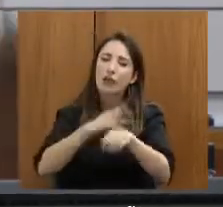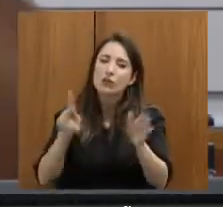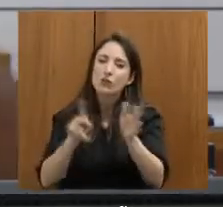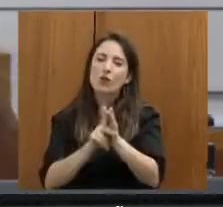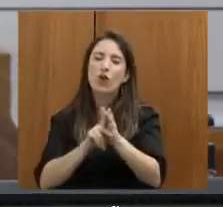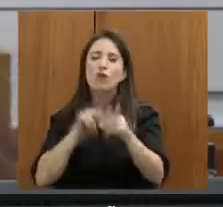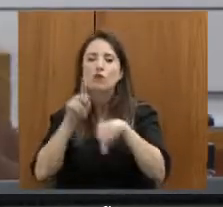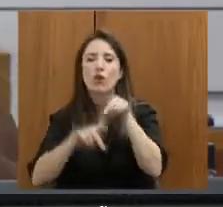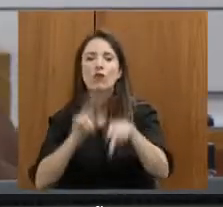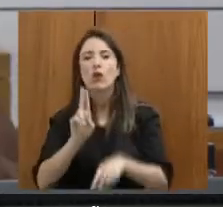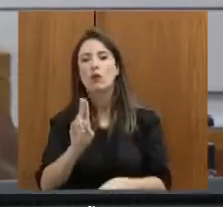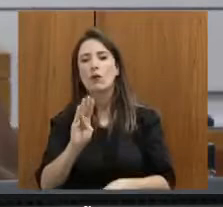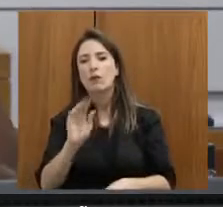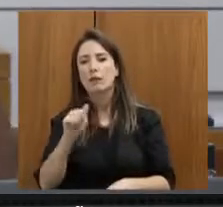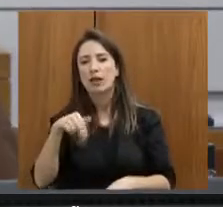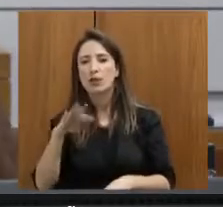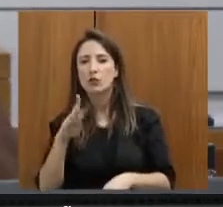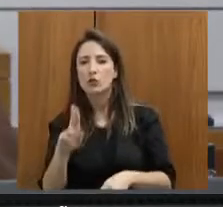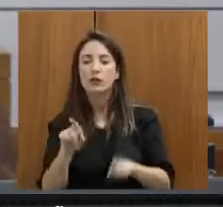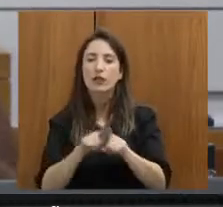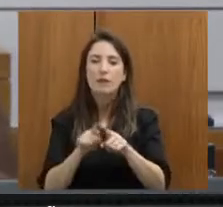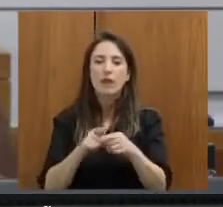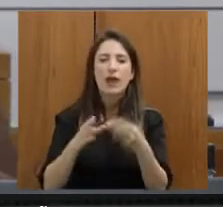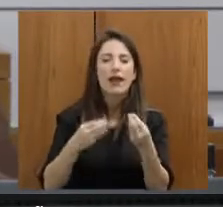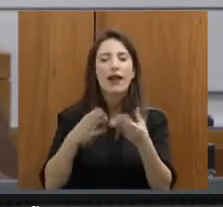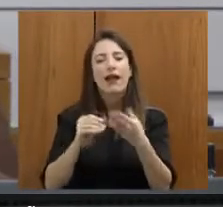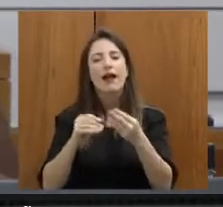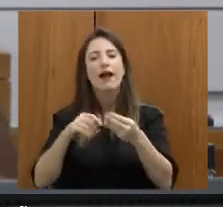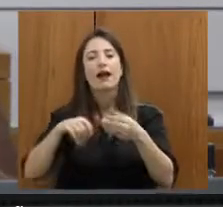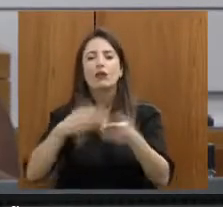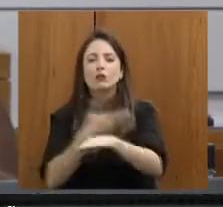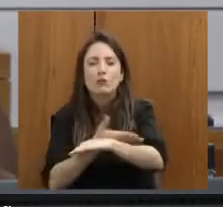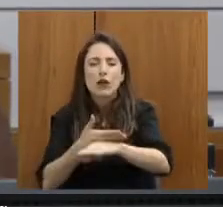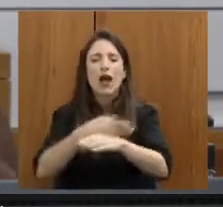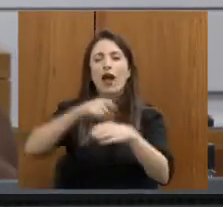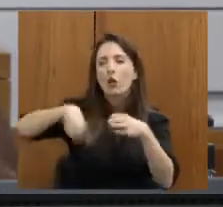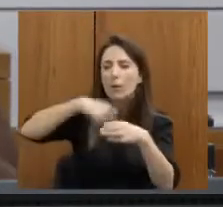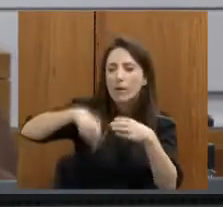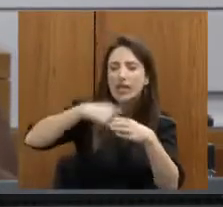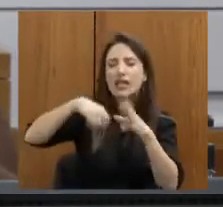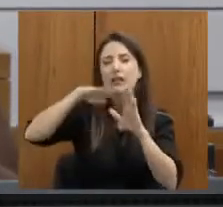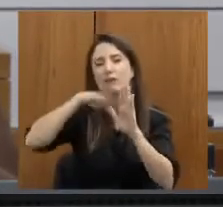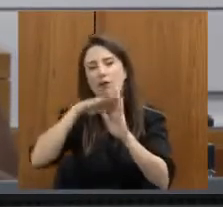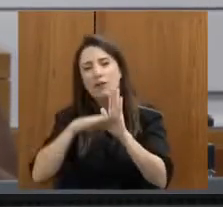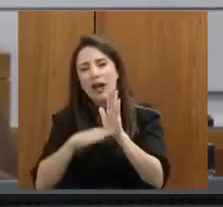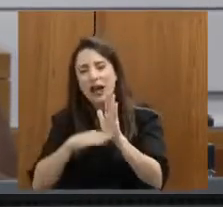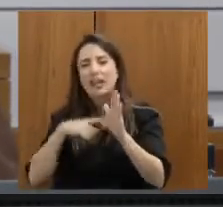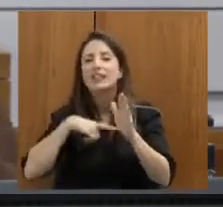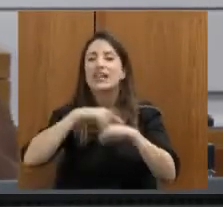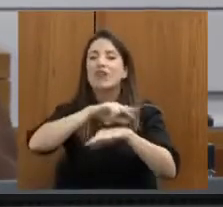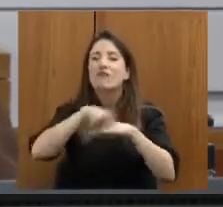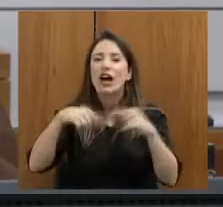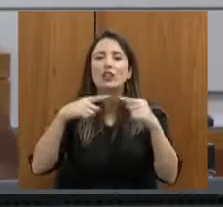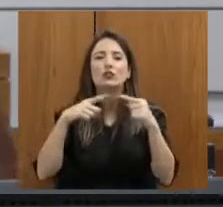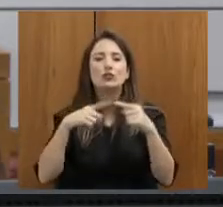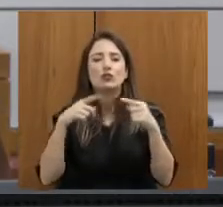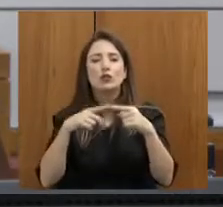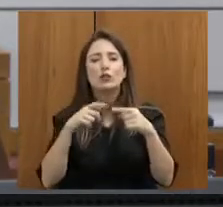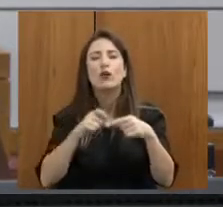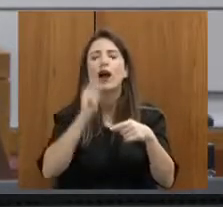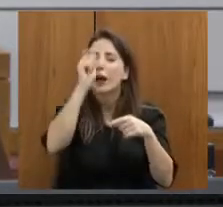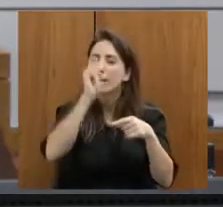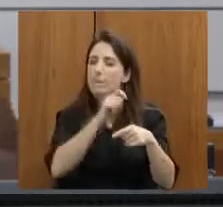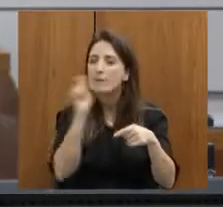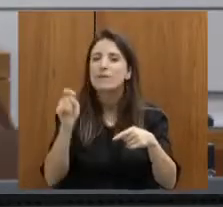Povo mano a forma como organizar comida os benzimentos Aliás não tem Pomar benzedor que Mineiro tudo prática do